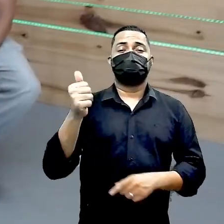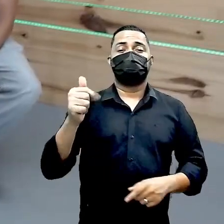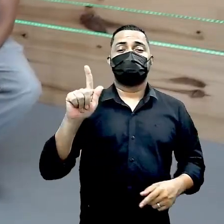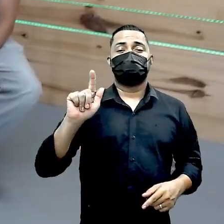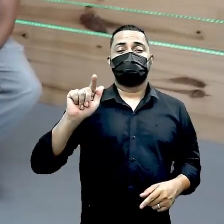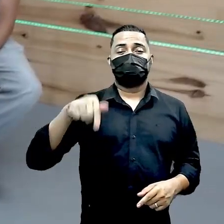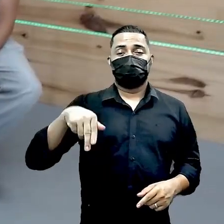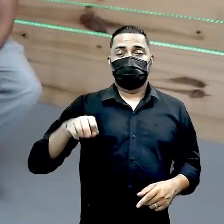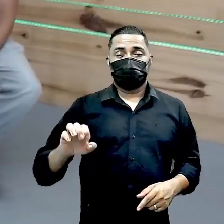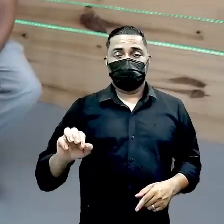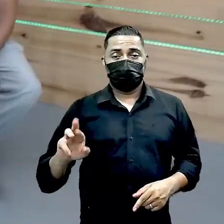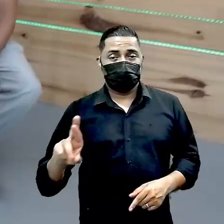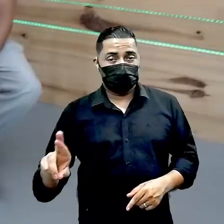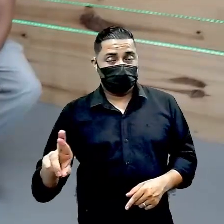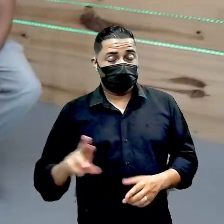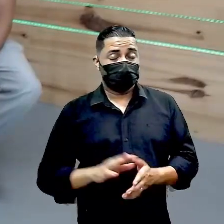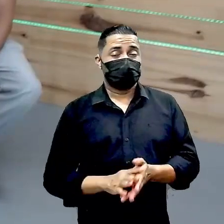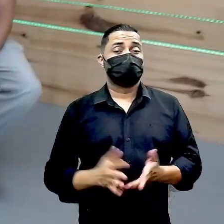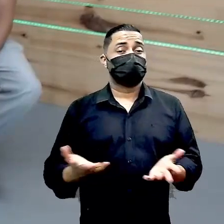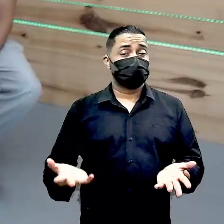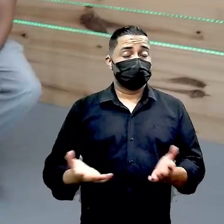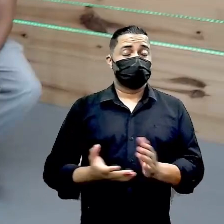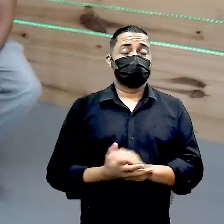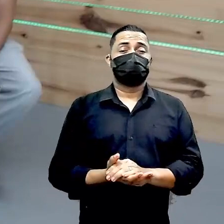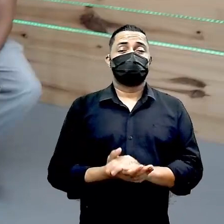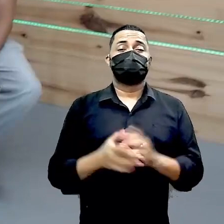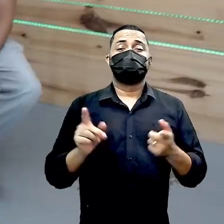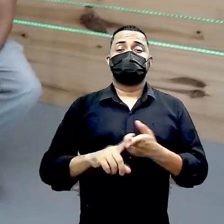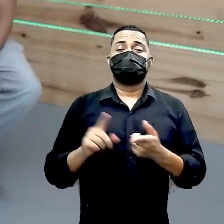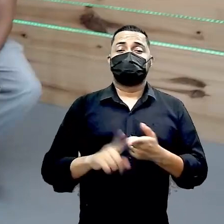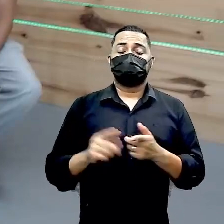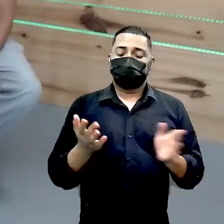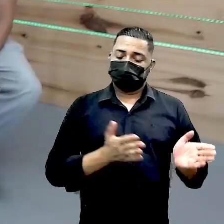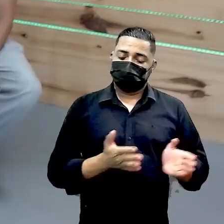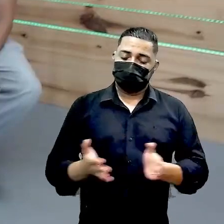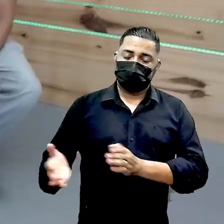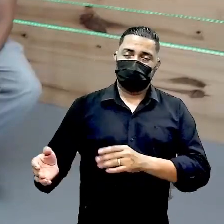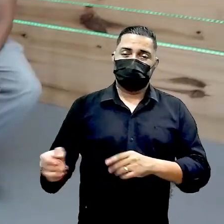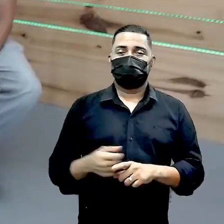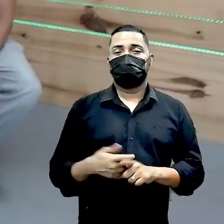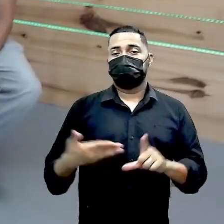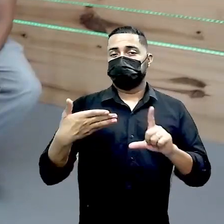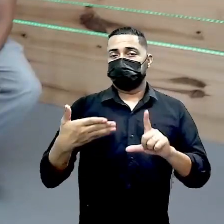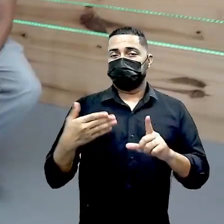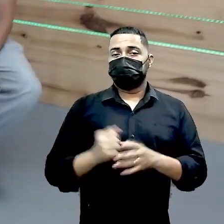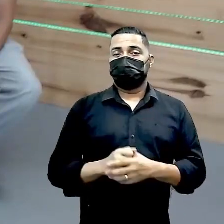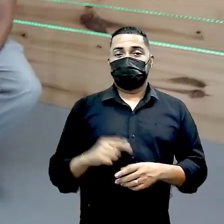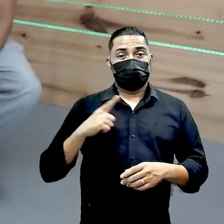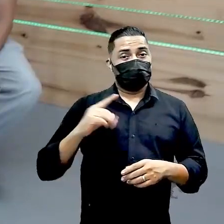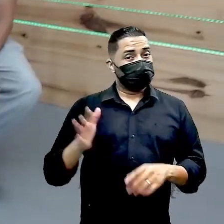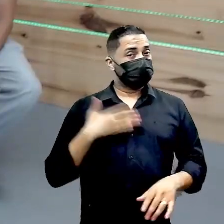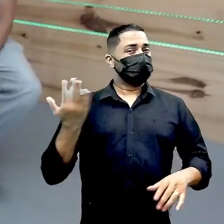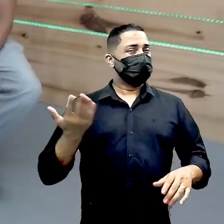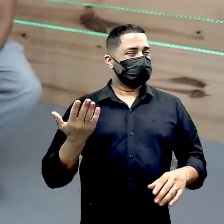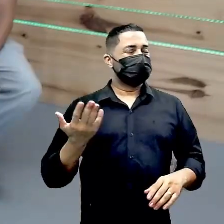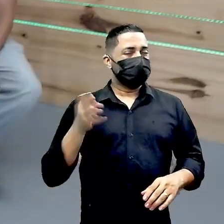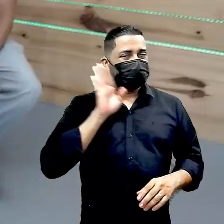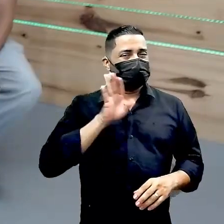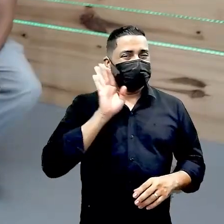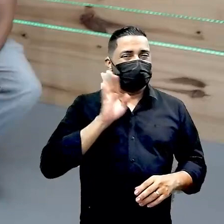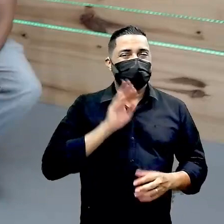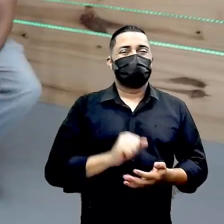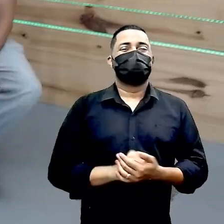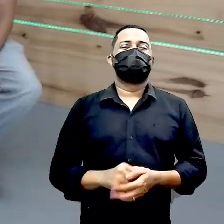Wagner Fontes. Bom, também, durante essa live, vai ter uma surpresa bem legal para vocês, que